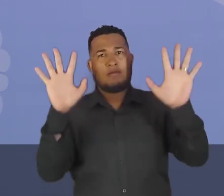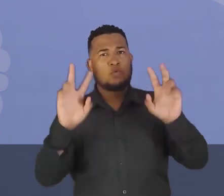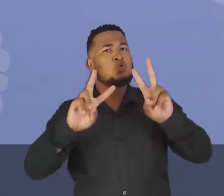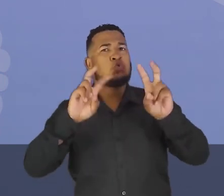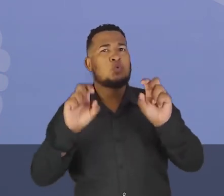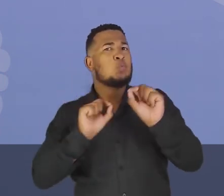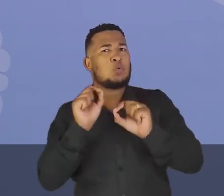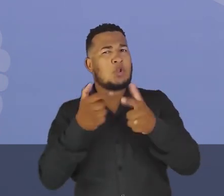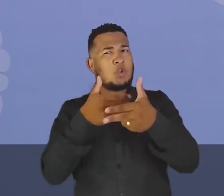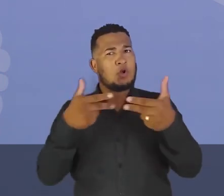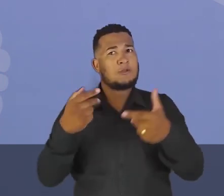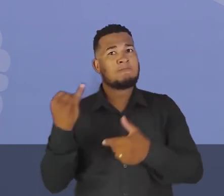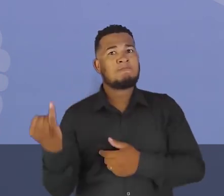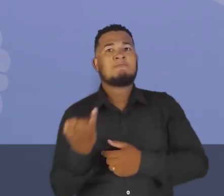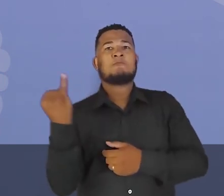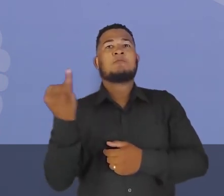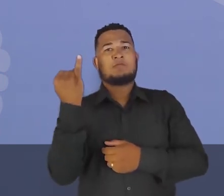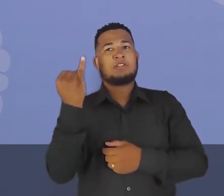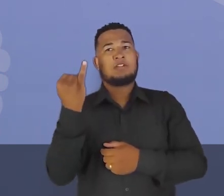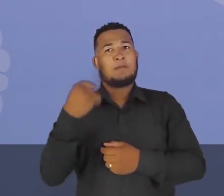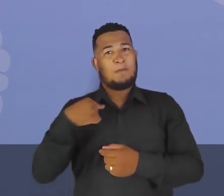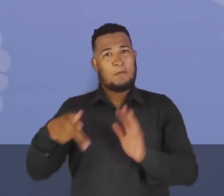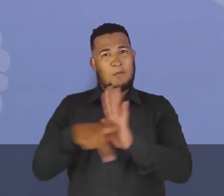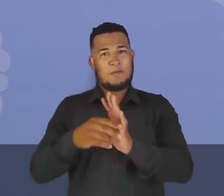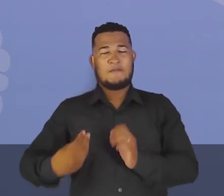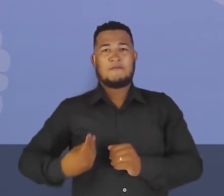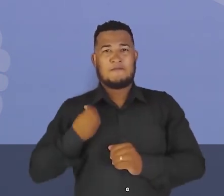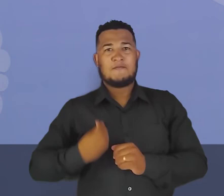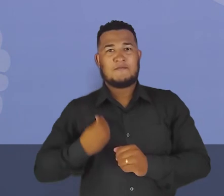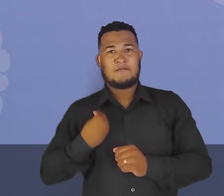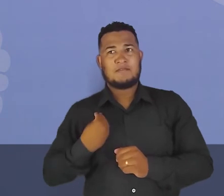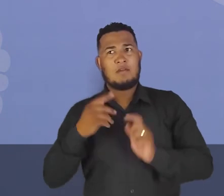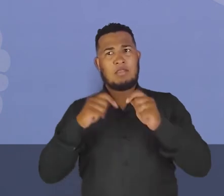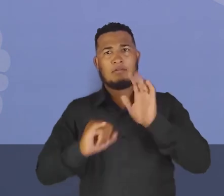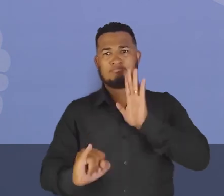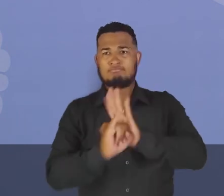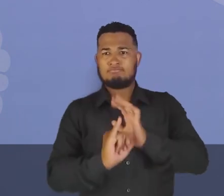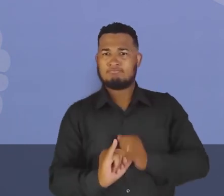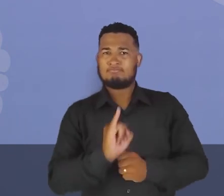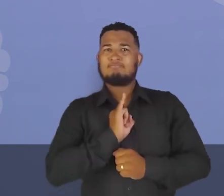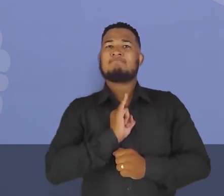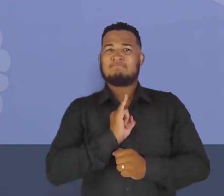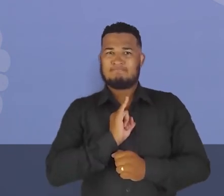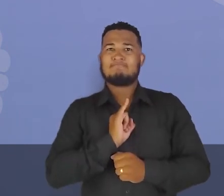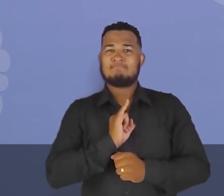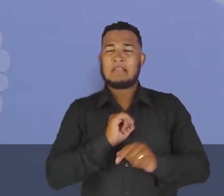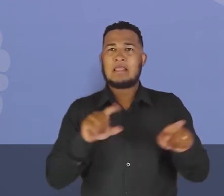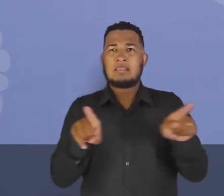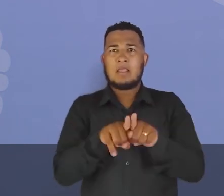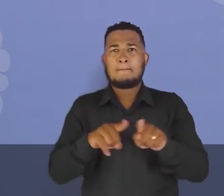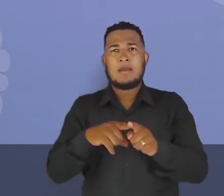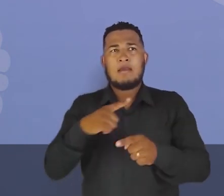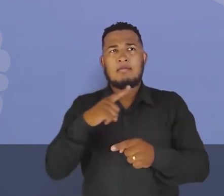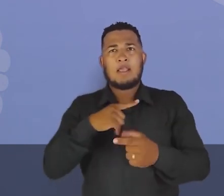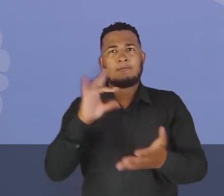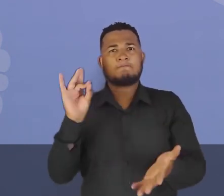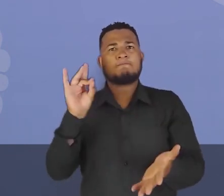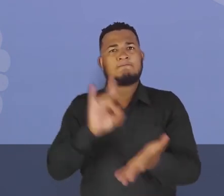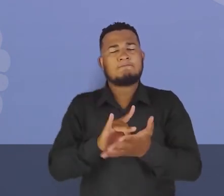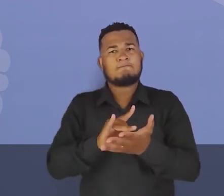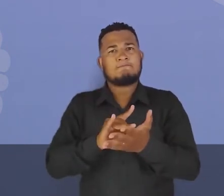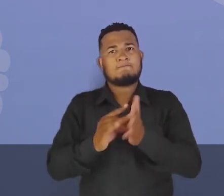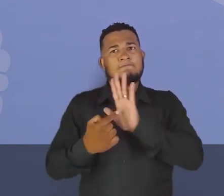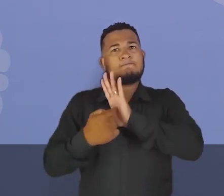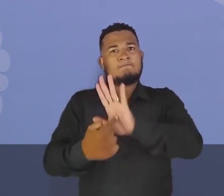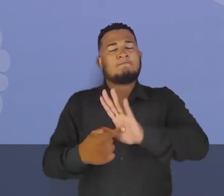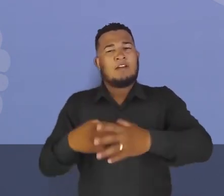como algo essencial às nossas vidas, como algo que nos identifica, como algo que traz mesmo, que manifesta mesmo